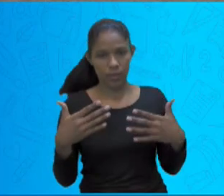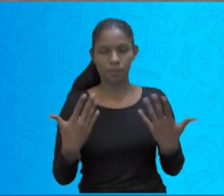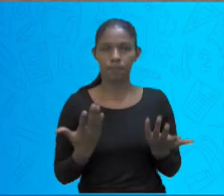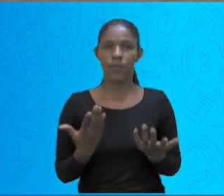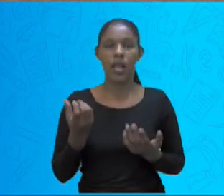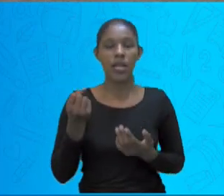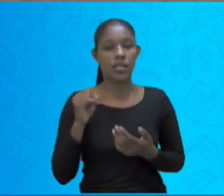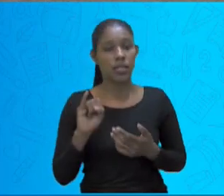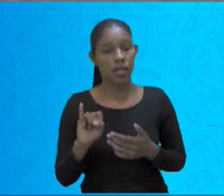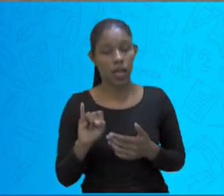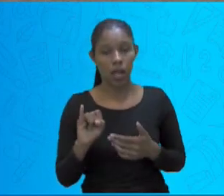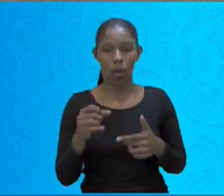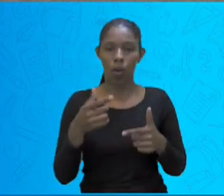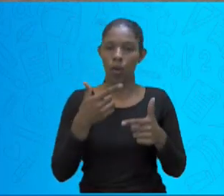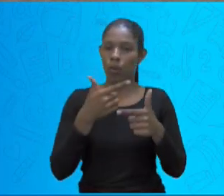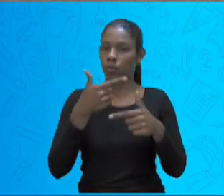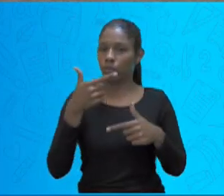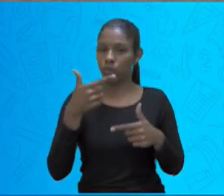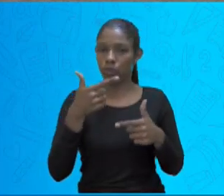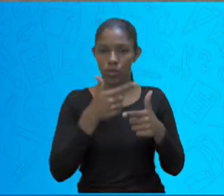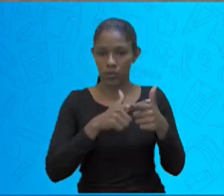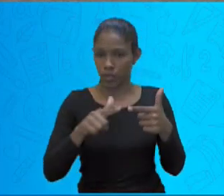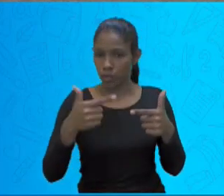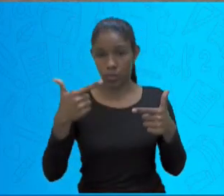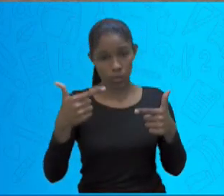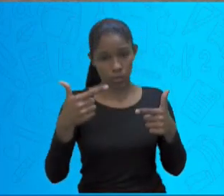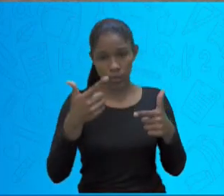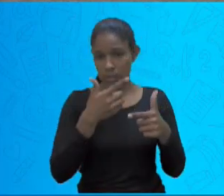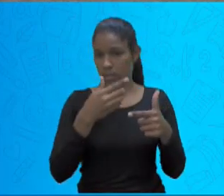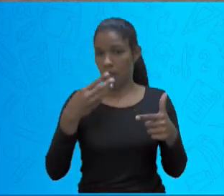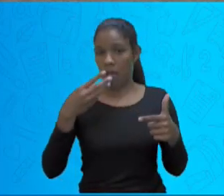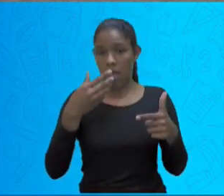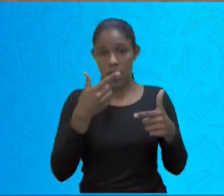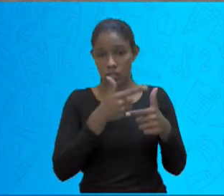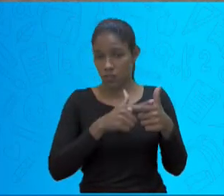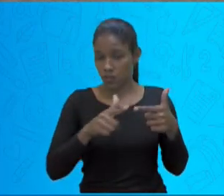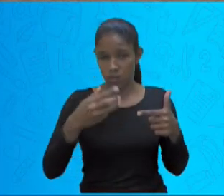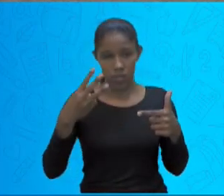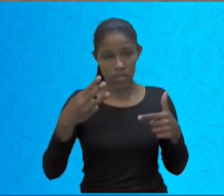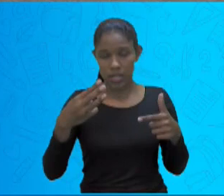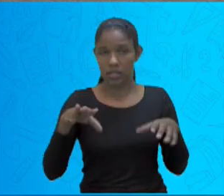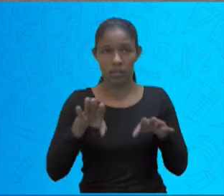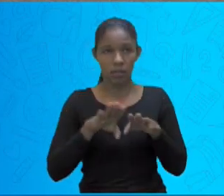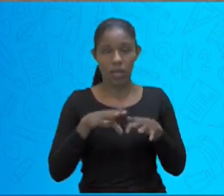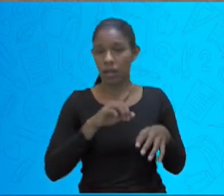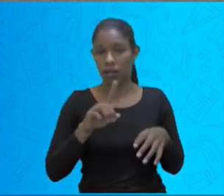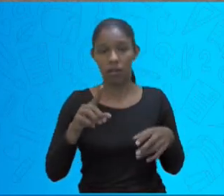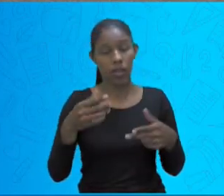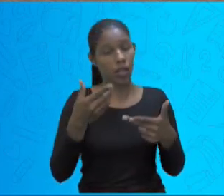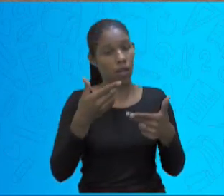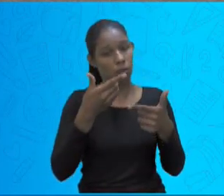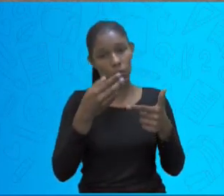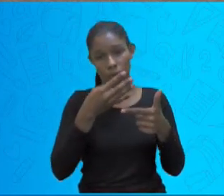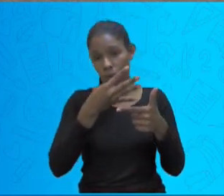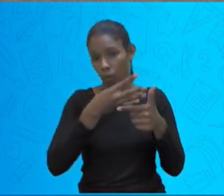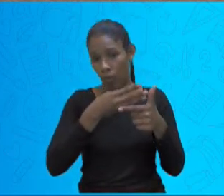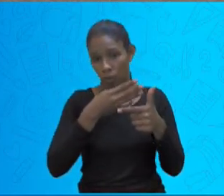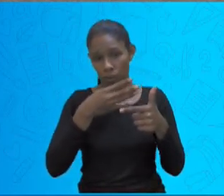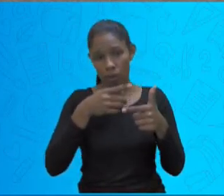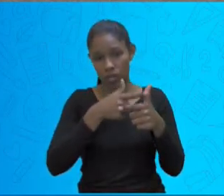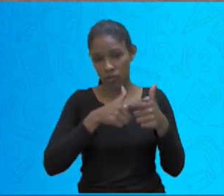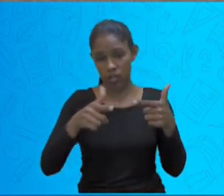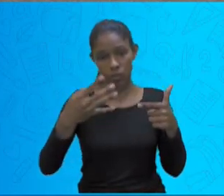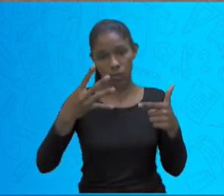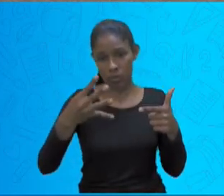é divisível por 2 e por 3, não é divisível por 4 e não é divisível por 6. Por 5 também não